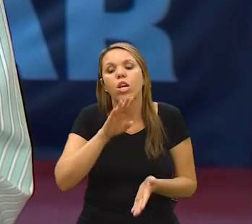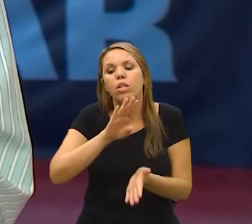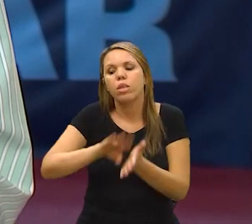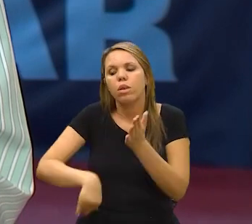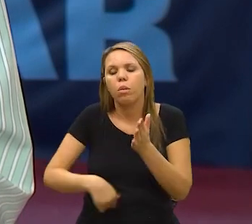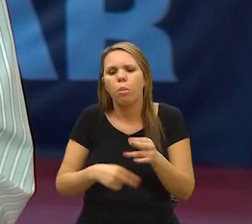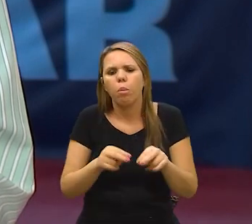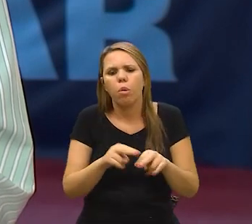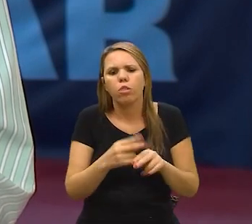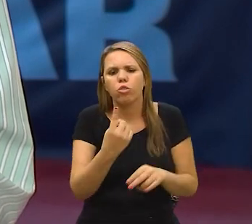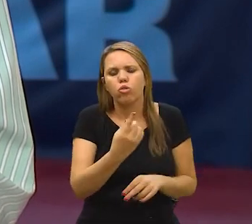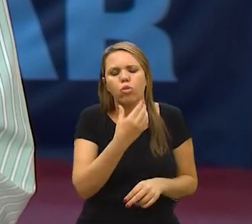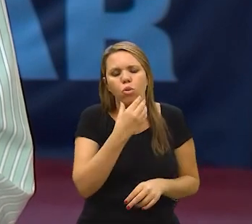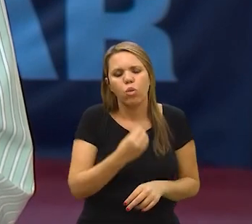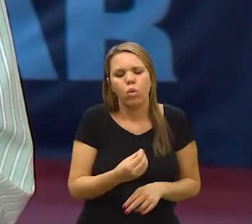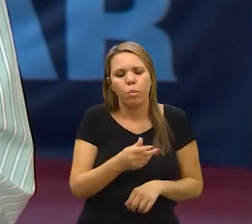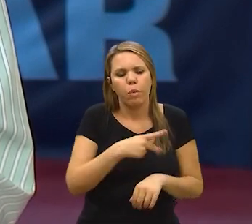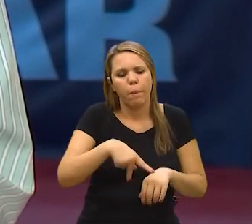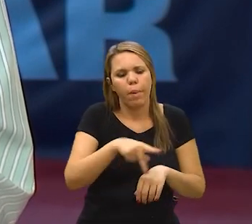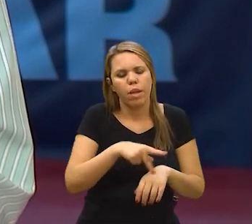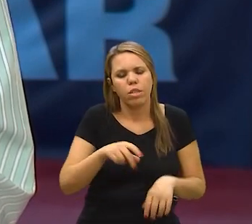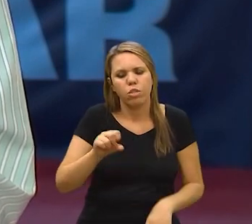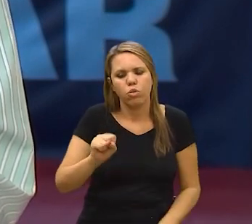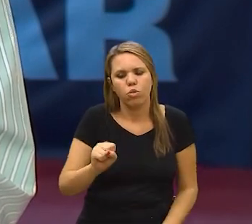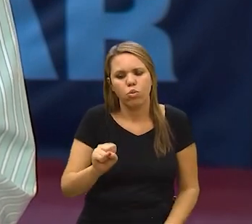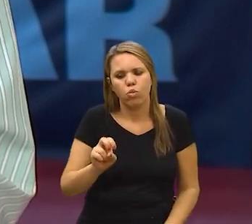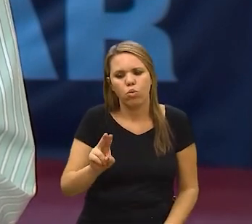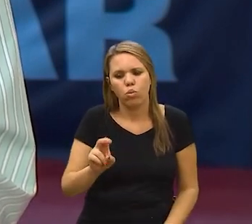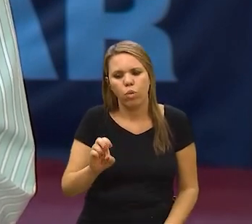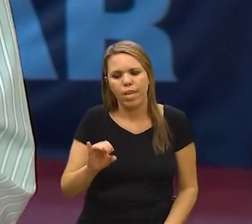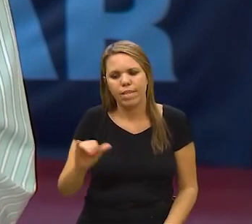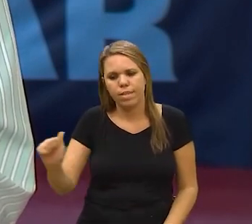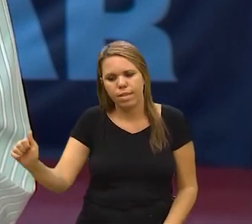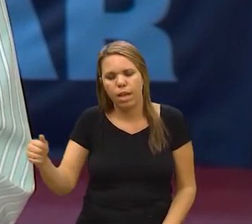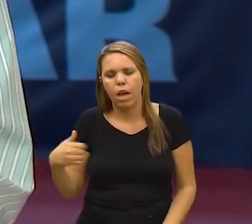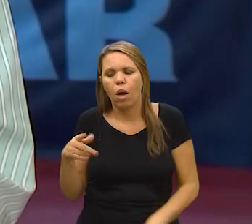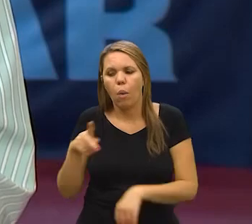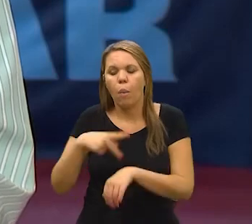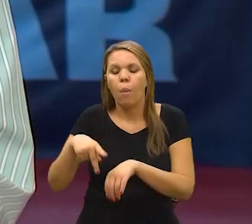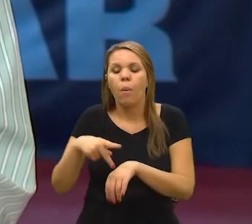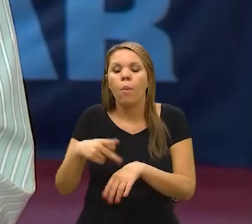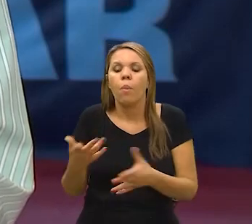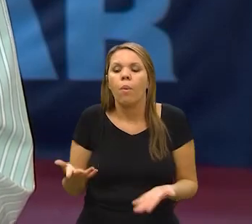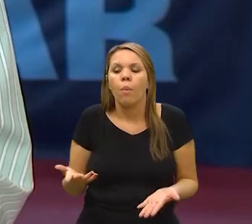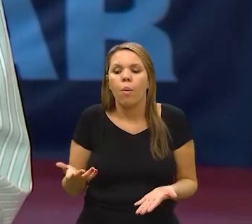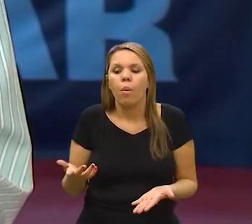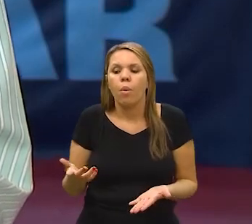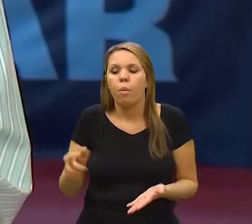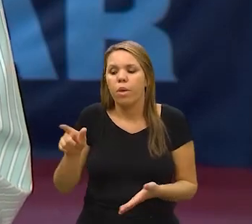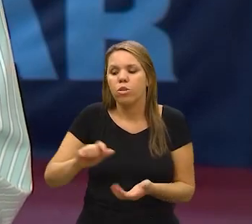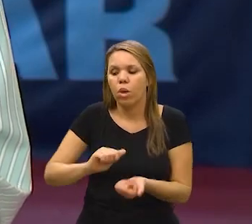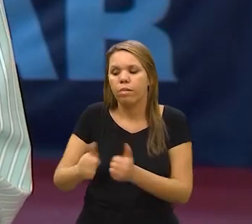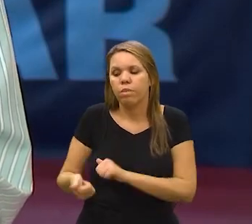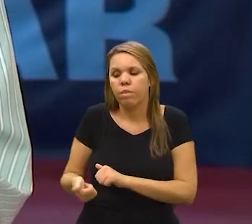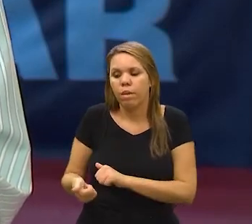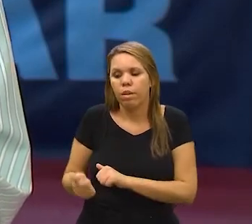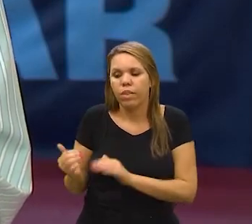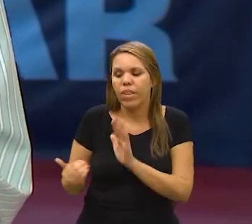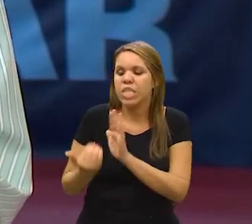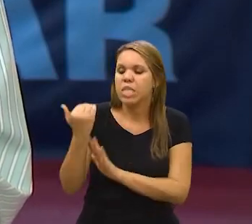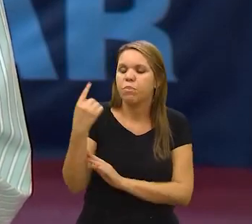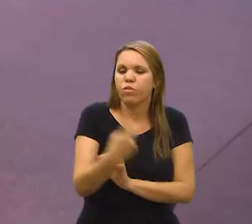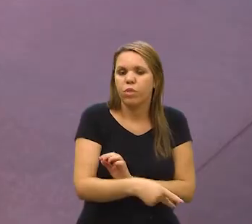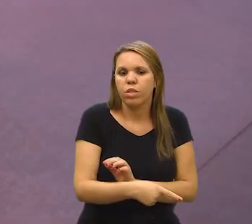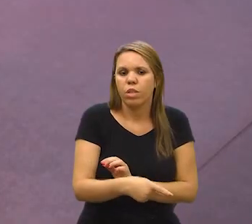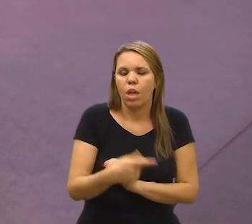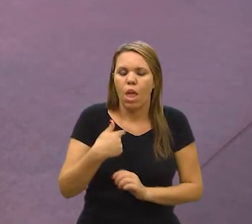foi eliminado por um sueco. Existia uma frustração? Era um atleta que estava muito acima de você? Como é que você avalia o seu